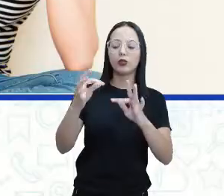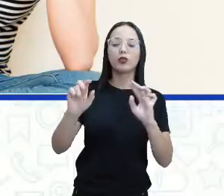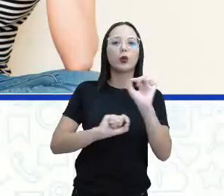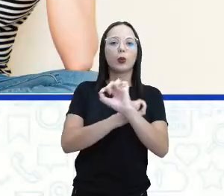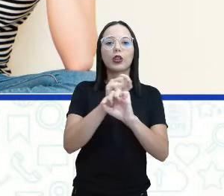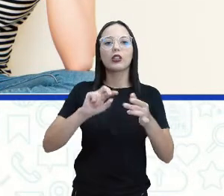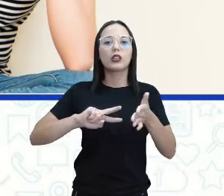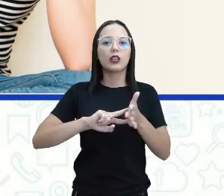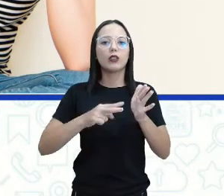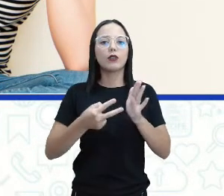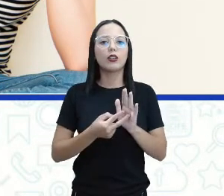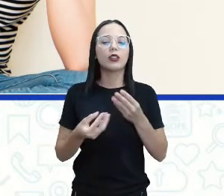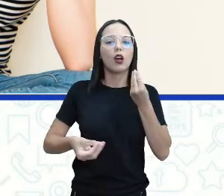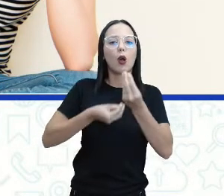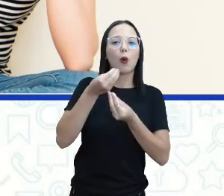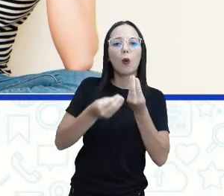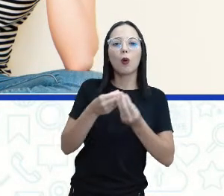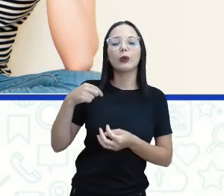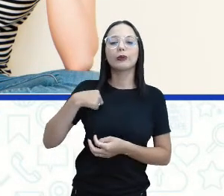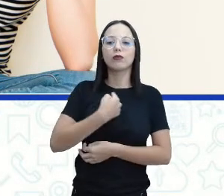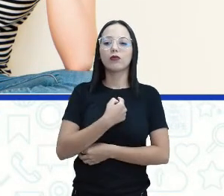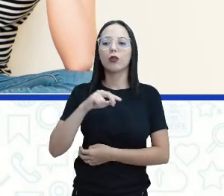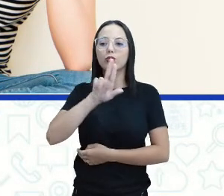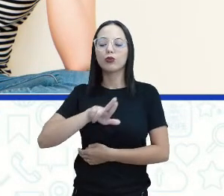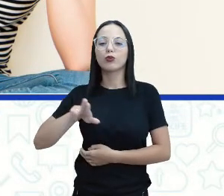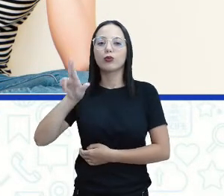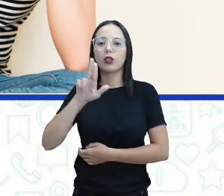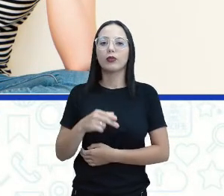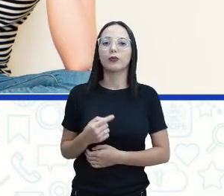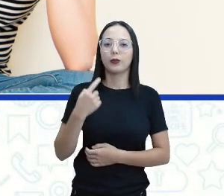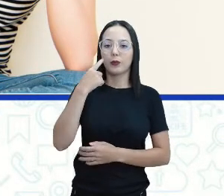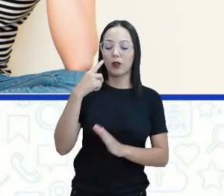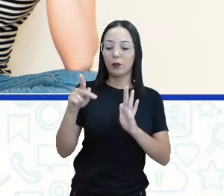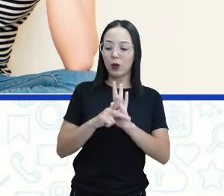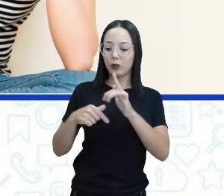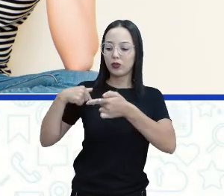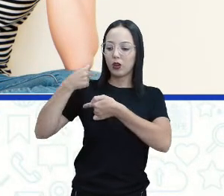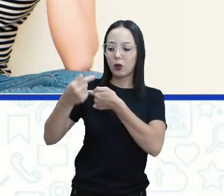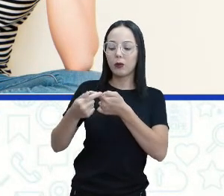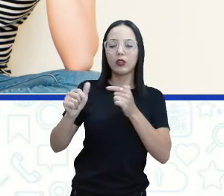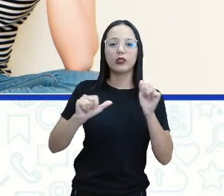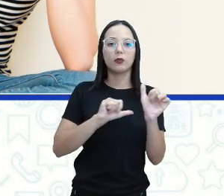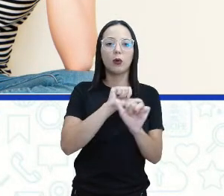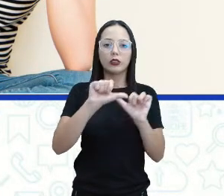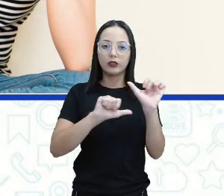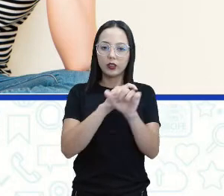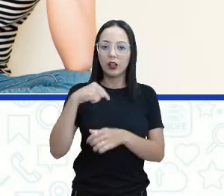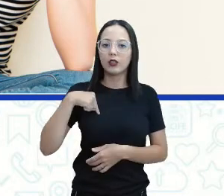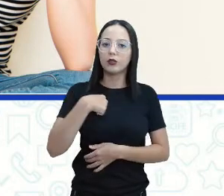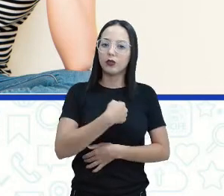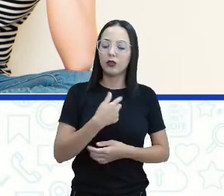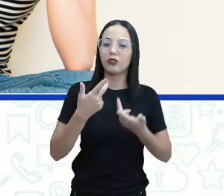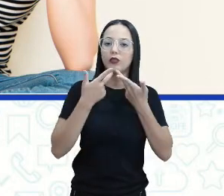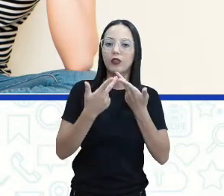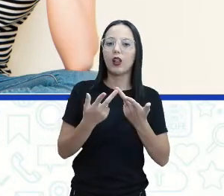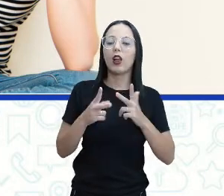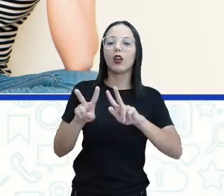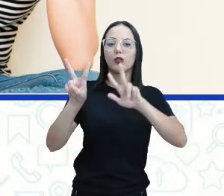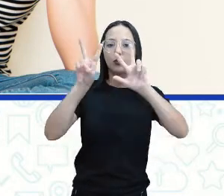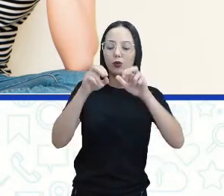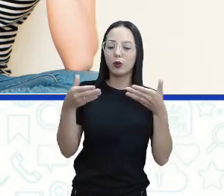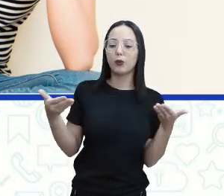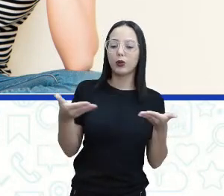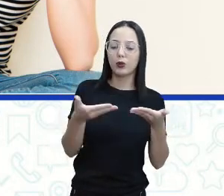são, né? Que aplicação que tem. Organismos geneticamente modificados, vamos falar mais um pouquinho sobre eles